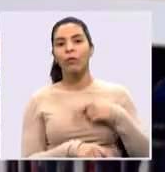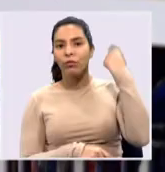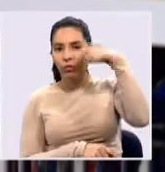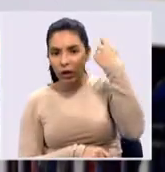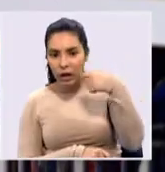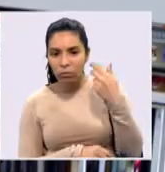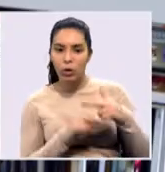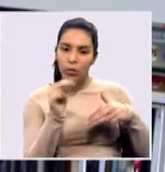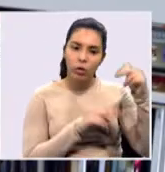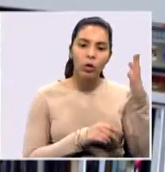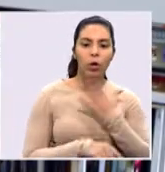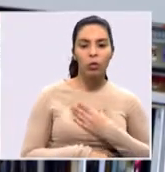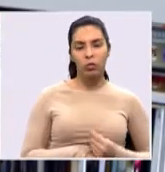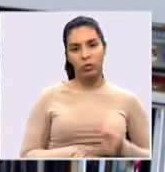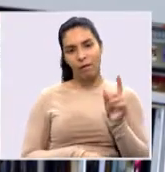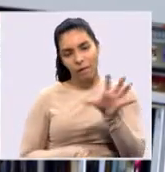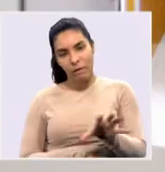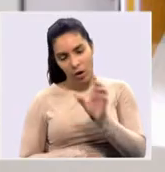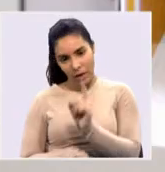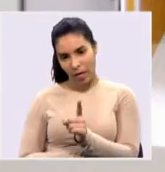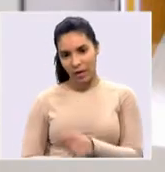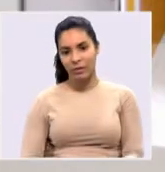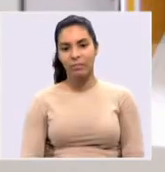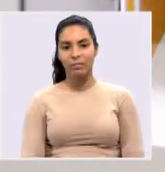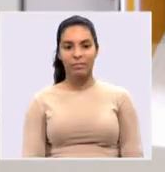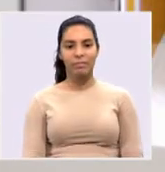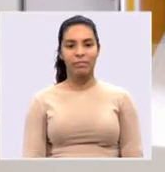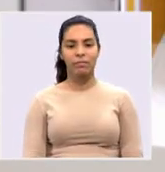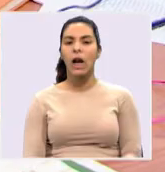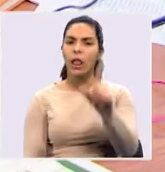curtas-metragens, filmes, e gostava de continuar por aí.